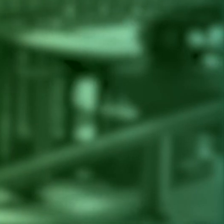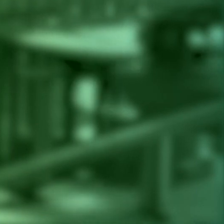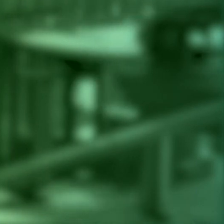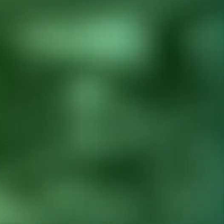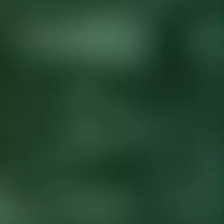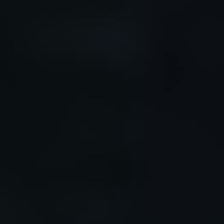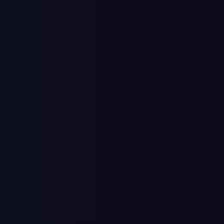o